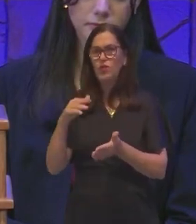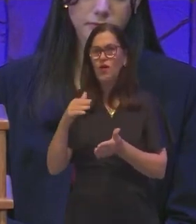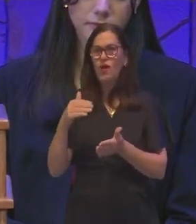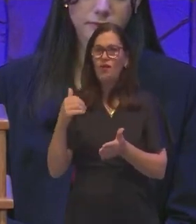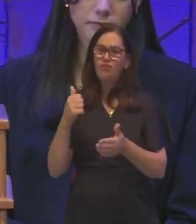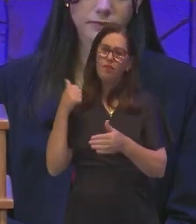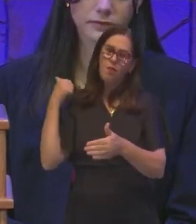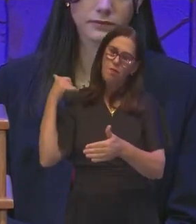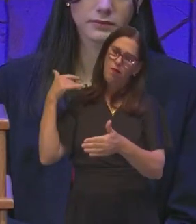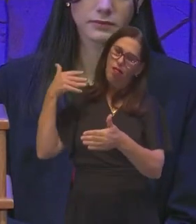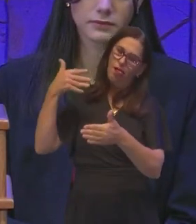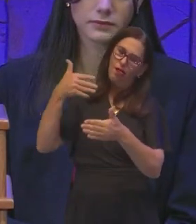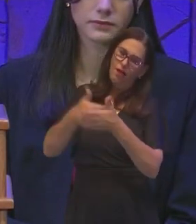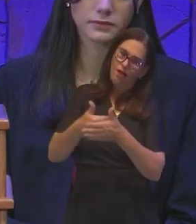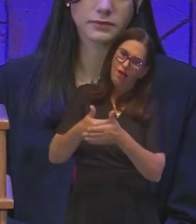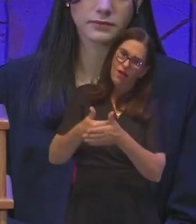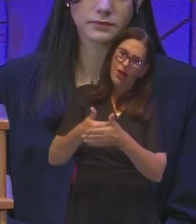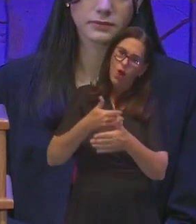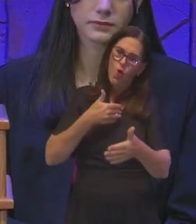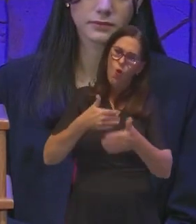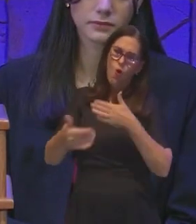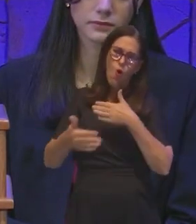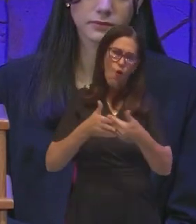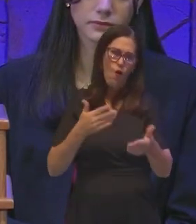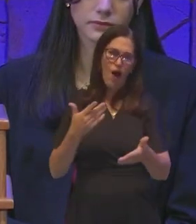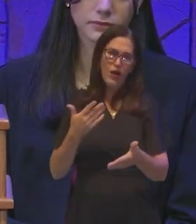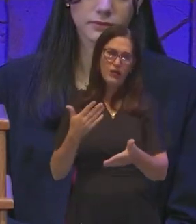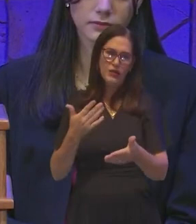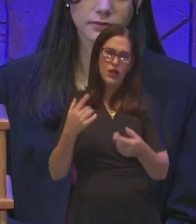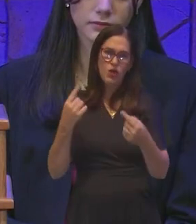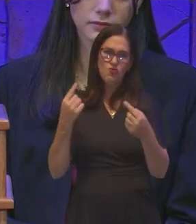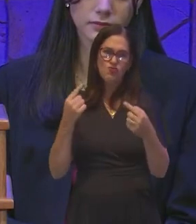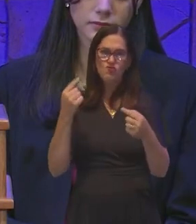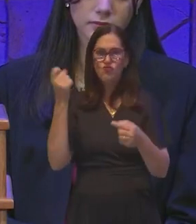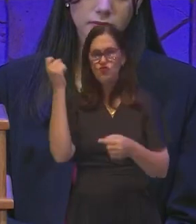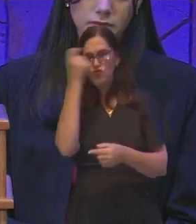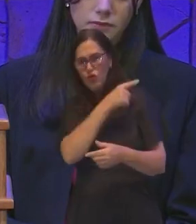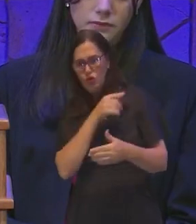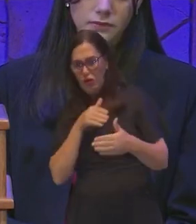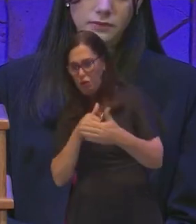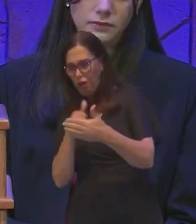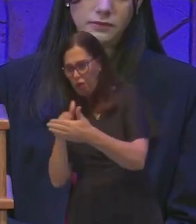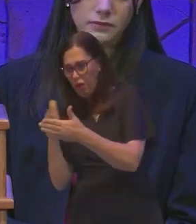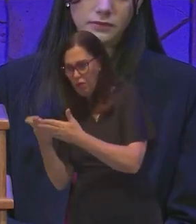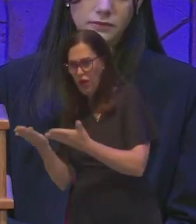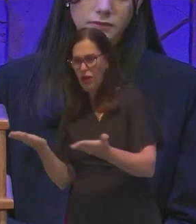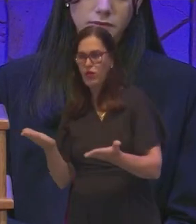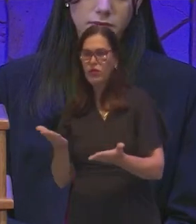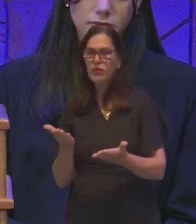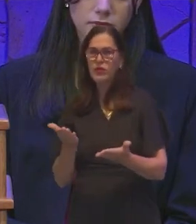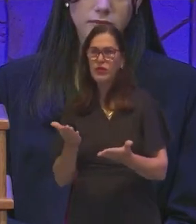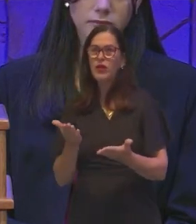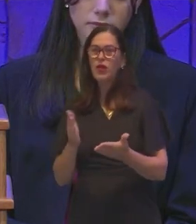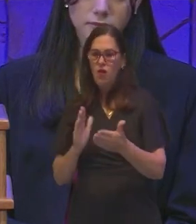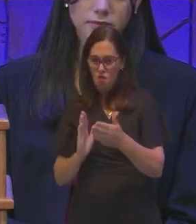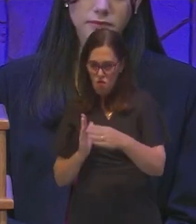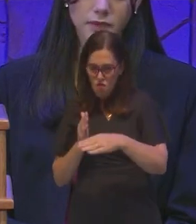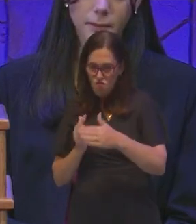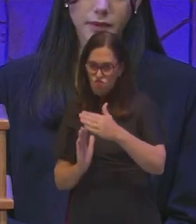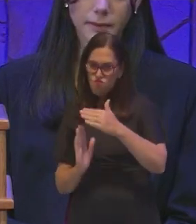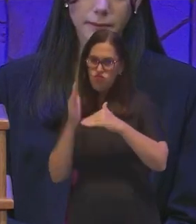dos anos, para que, independentemente dos obstáculos, consiga ir adiante.